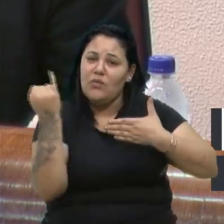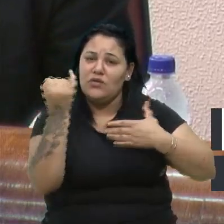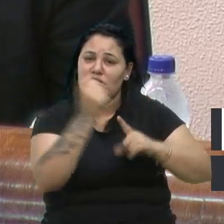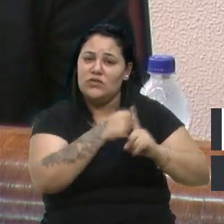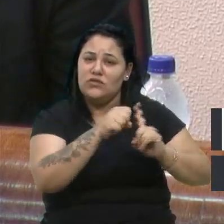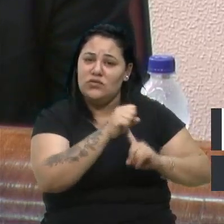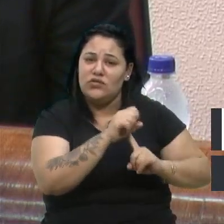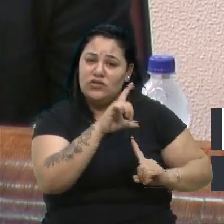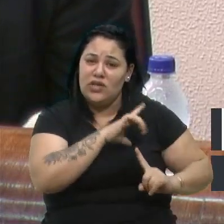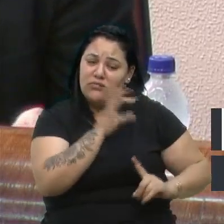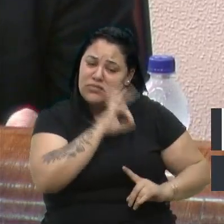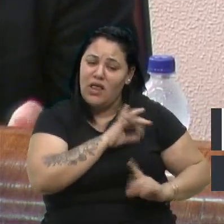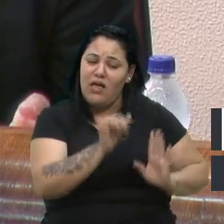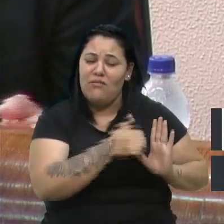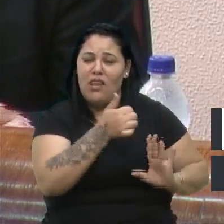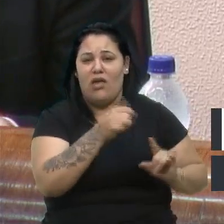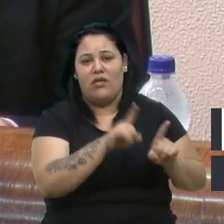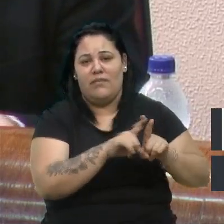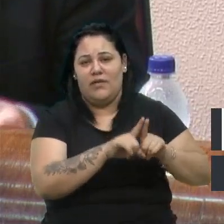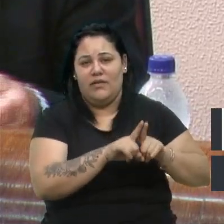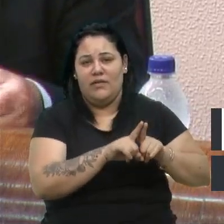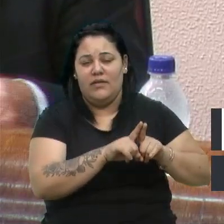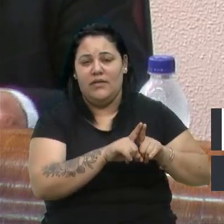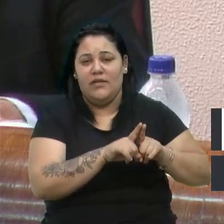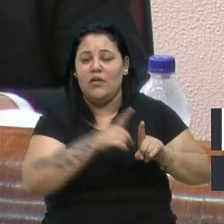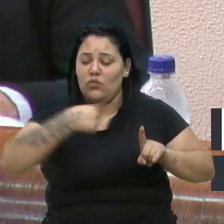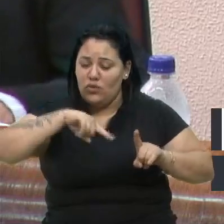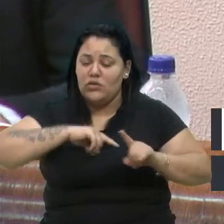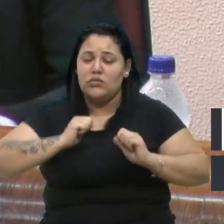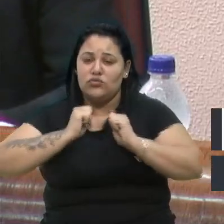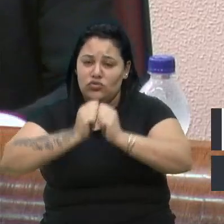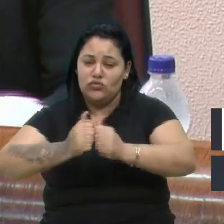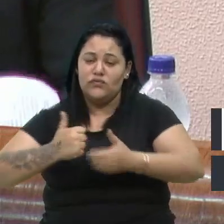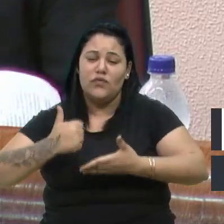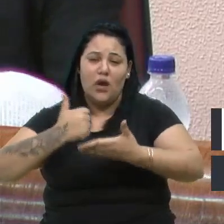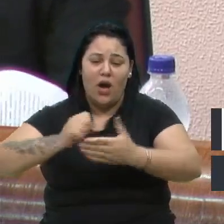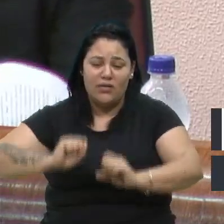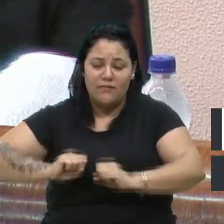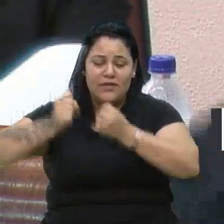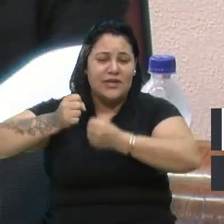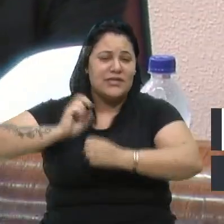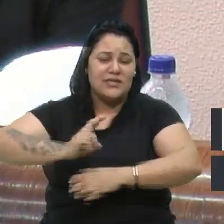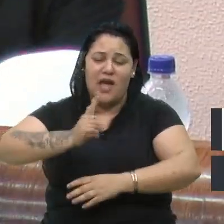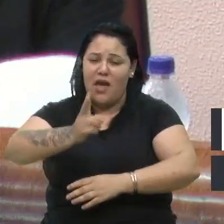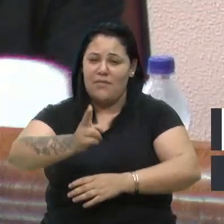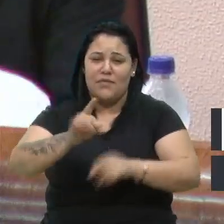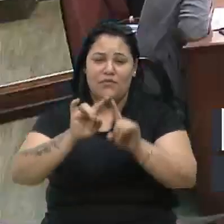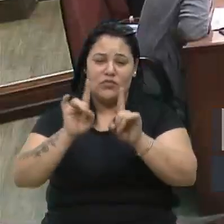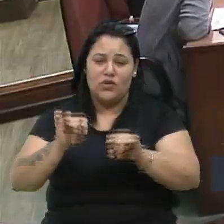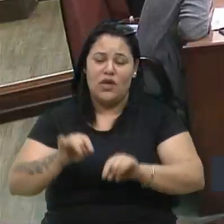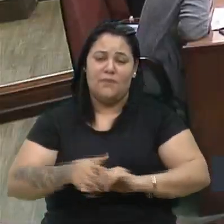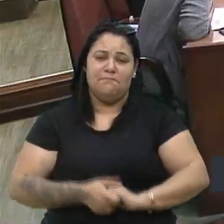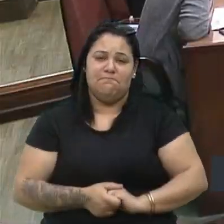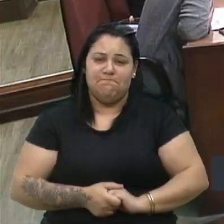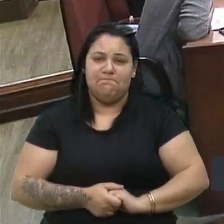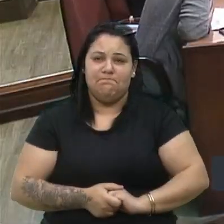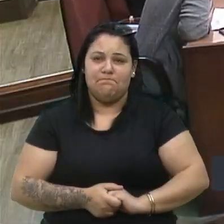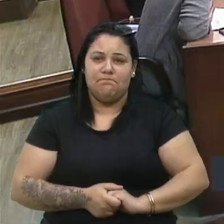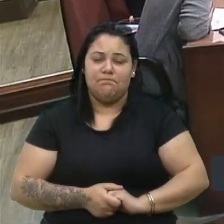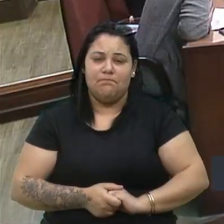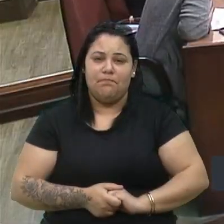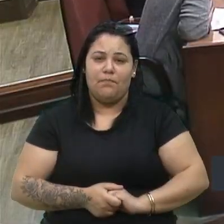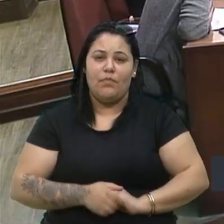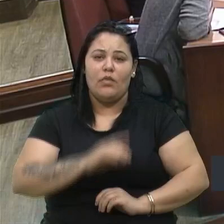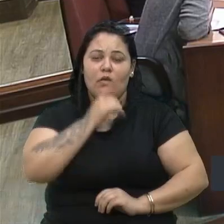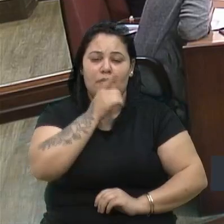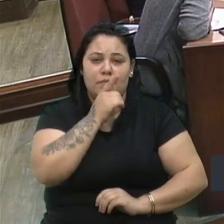um salário melhor. Então, estamos juntos e defenderemos sempre o trabalhador. Sua parte, vereador Bortola. Vereador Meneguzzi, o